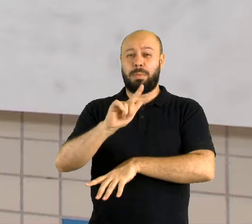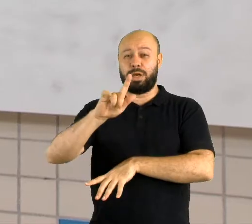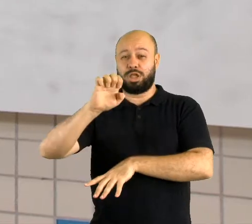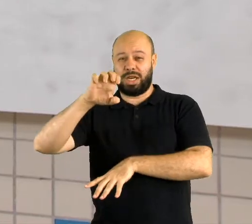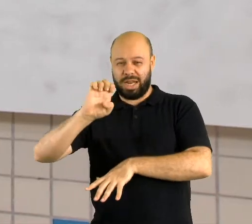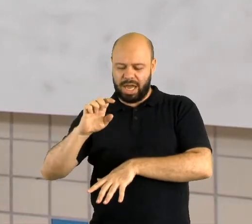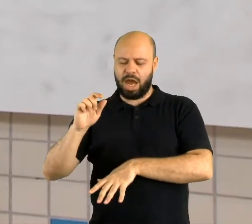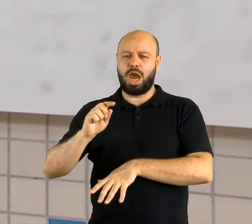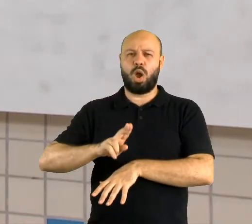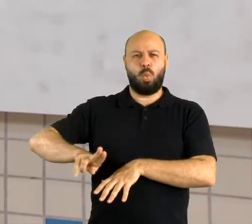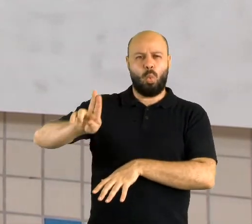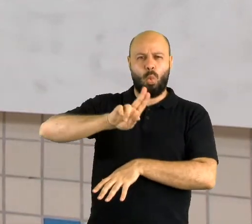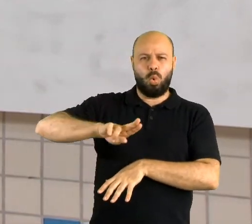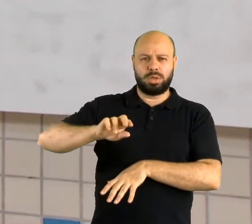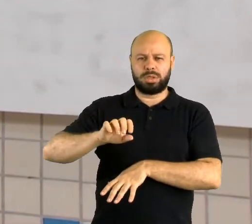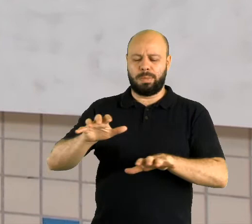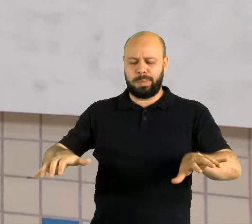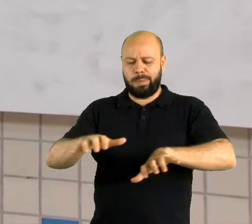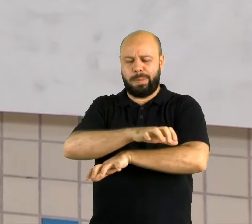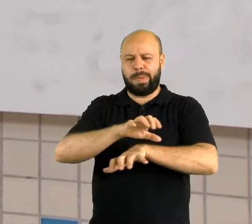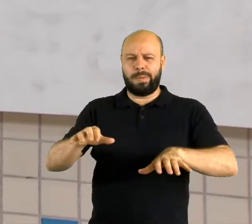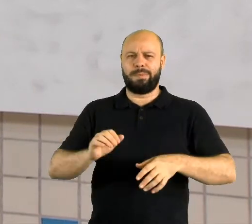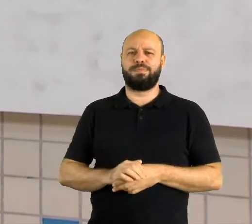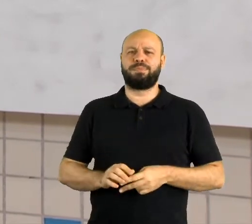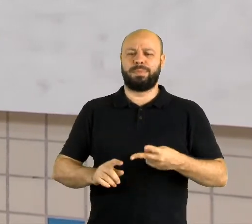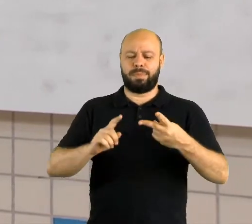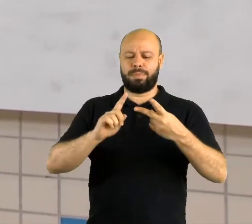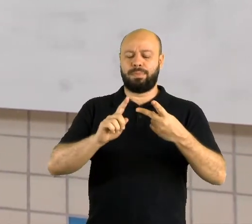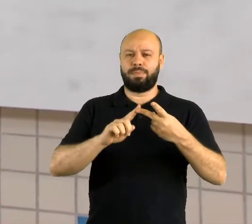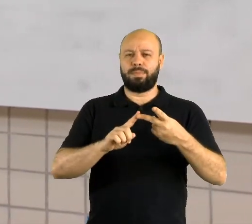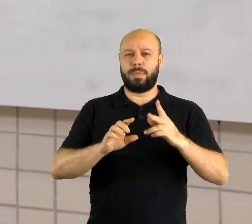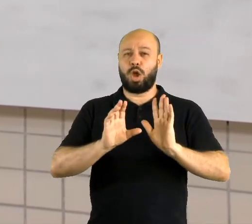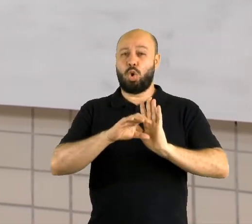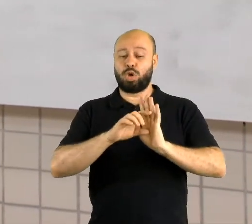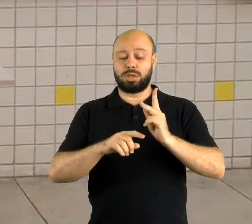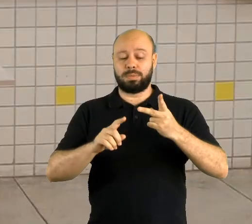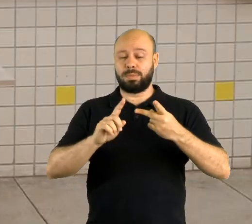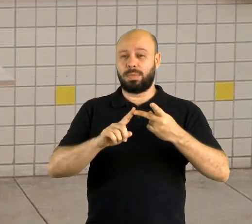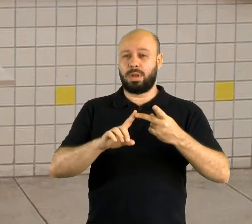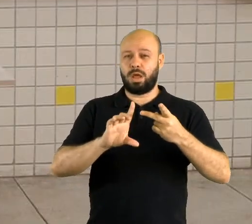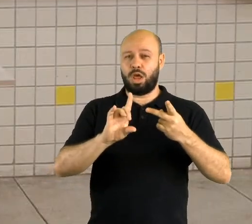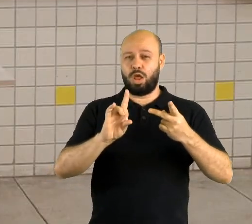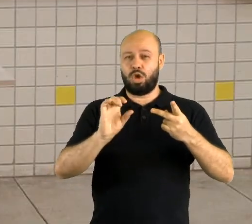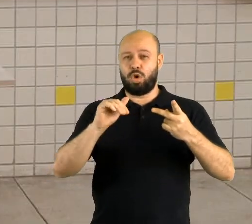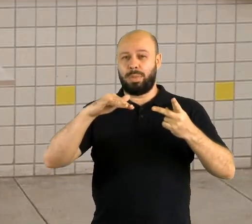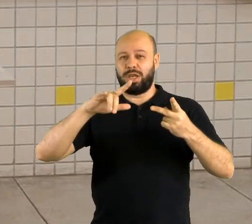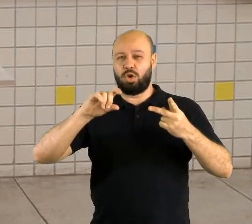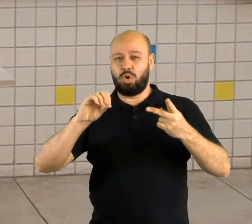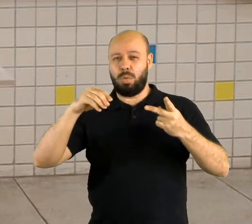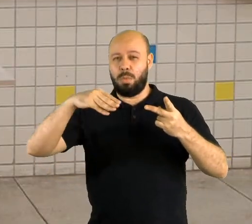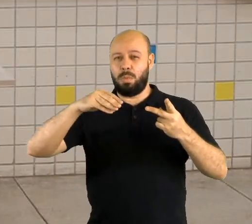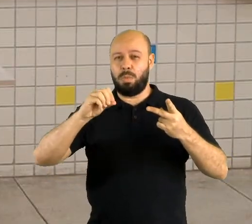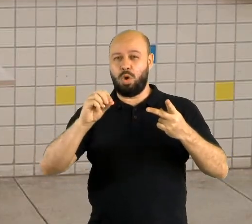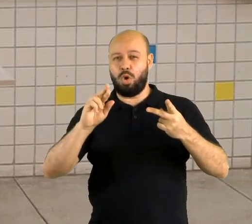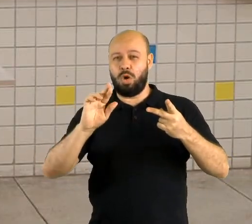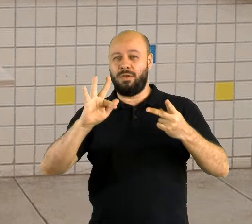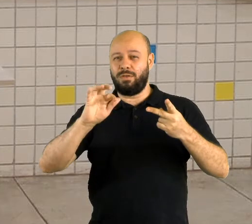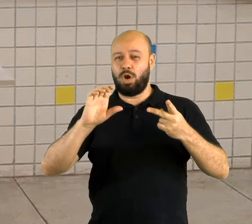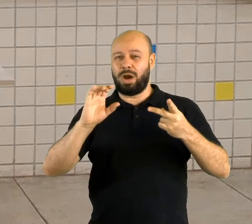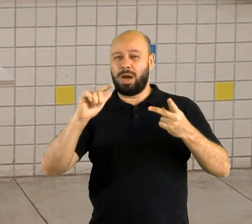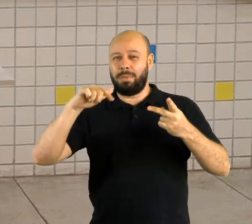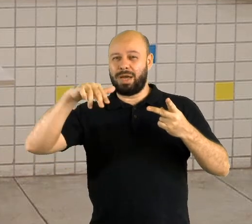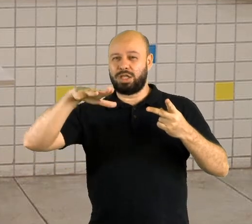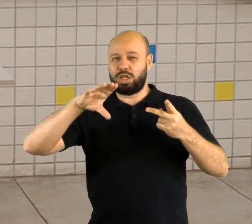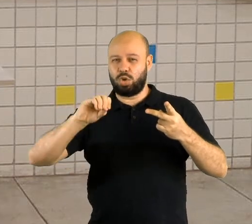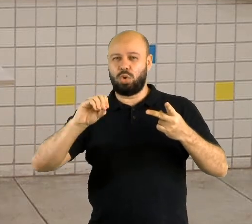utilizam, bioma, e existe um outro conceito chamado domínio morfoclimático, criado